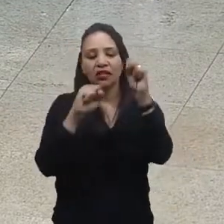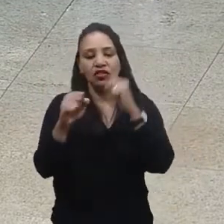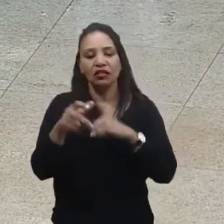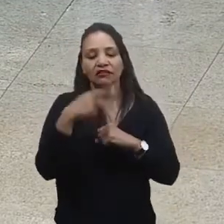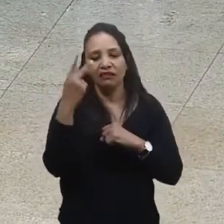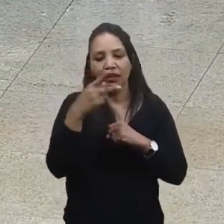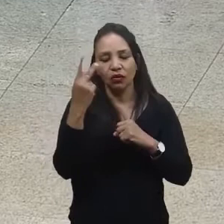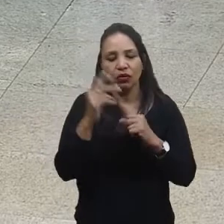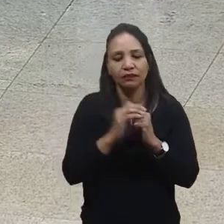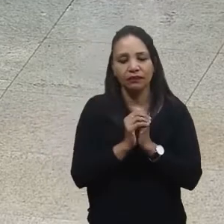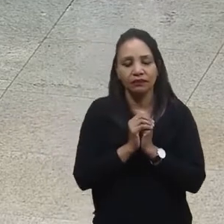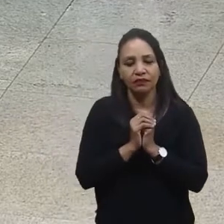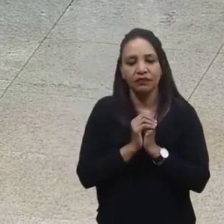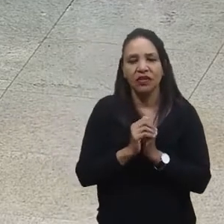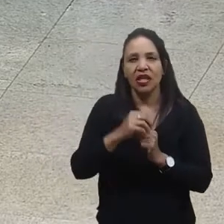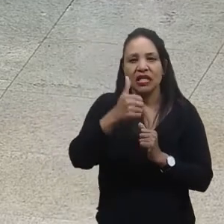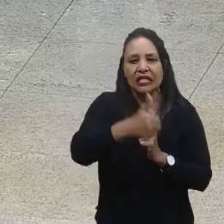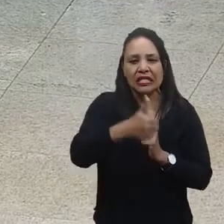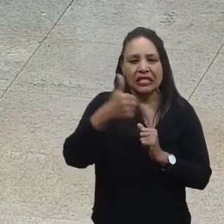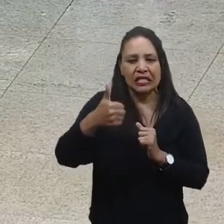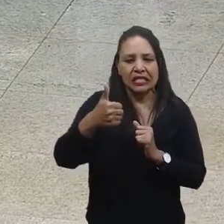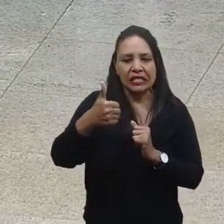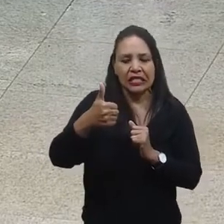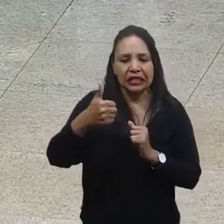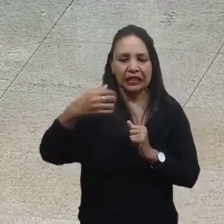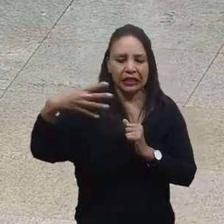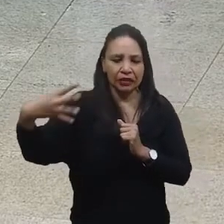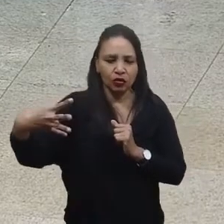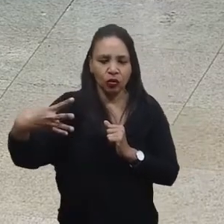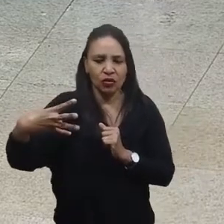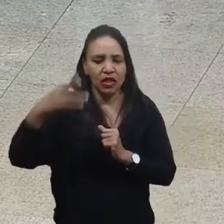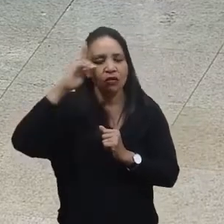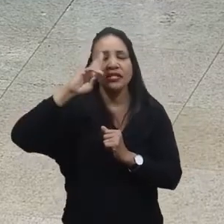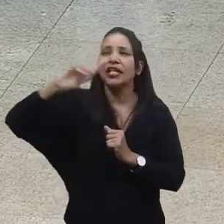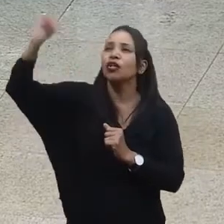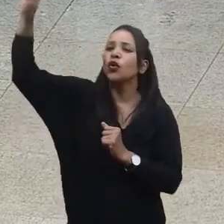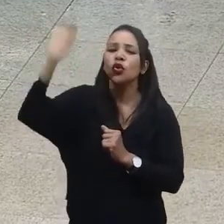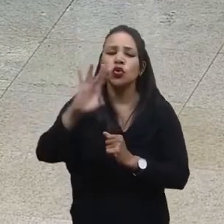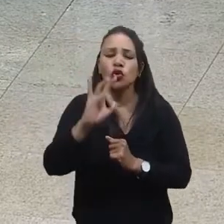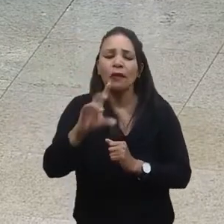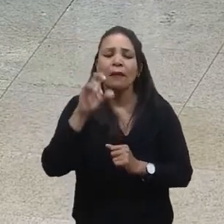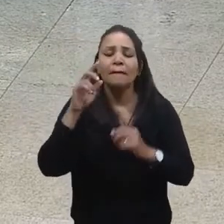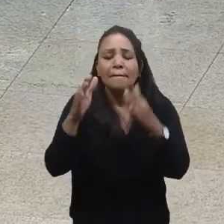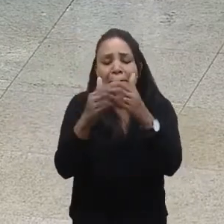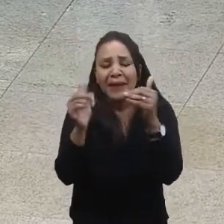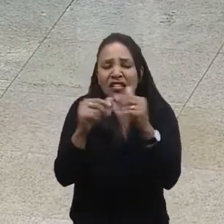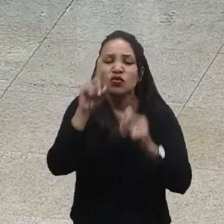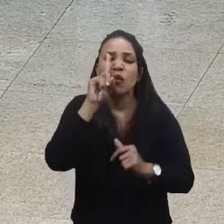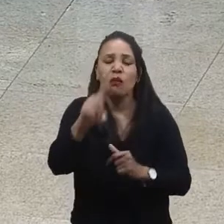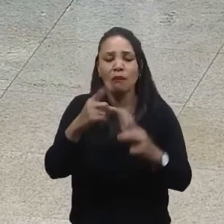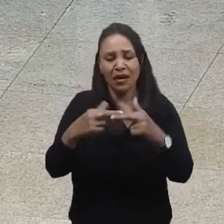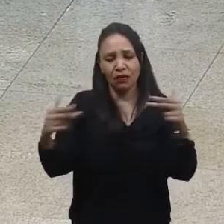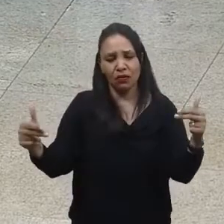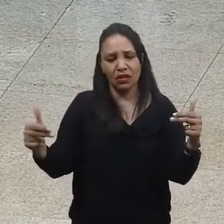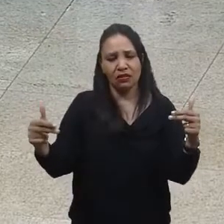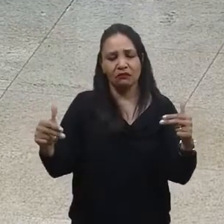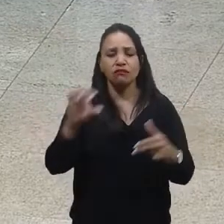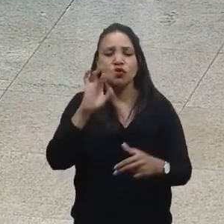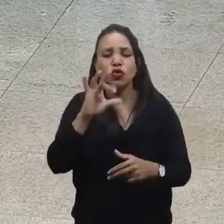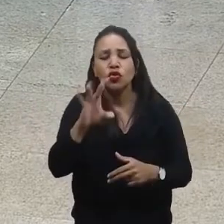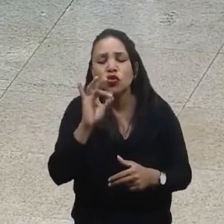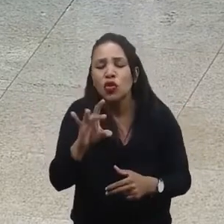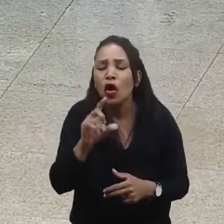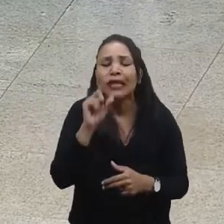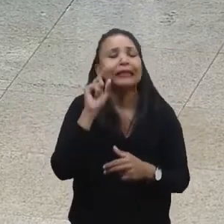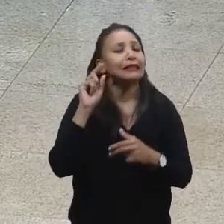Salmo 114 o salmista Diz ao Senhor eu peço apenas uma coisa e é só